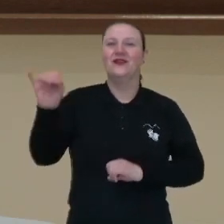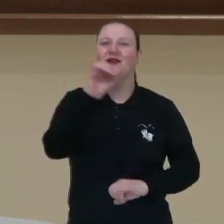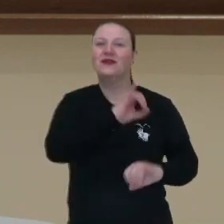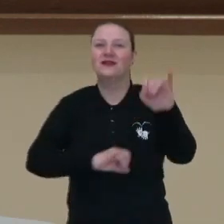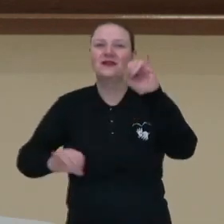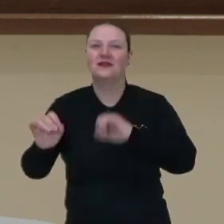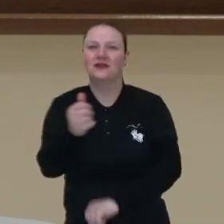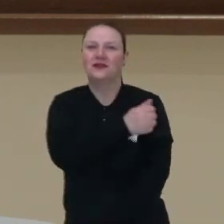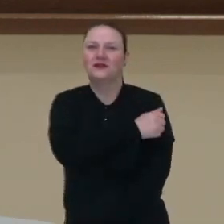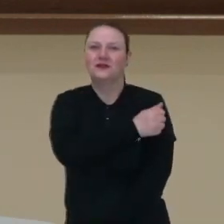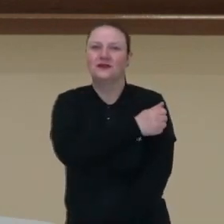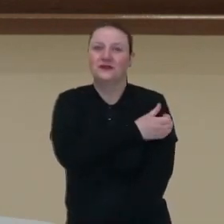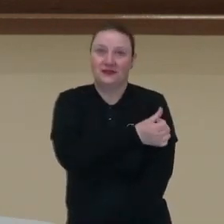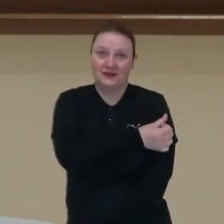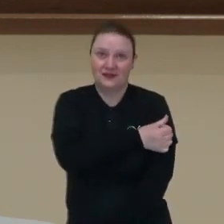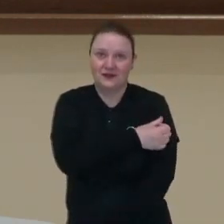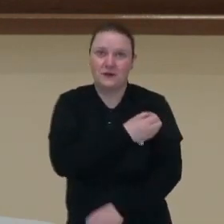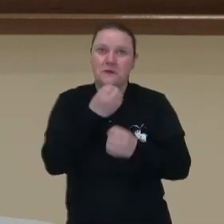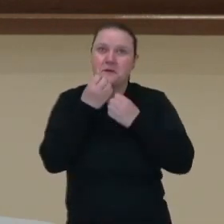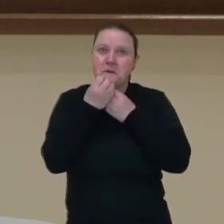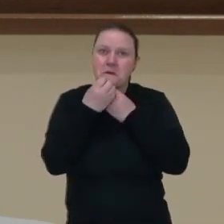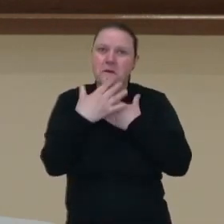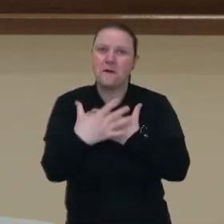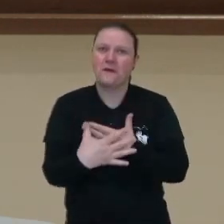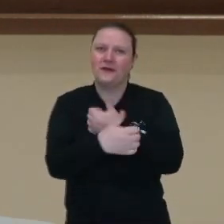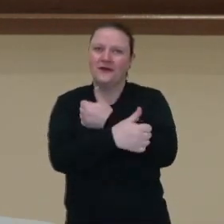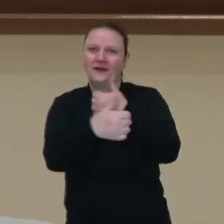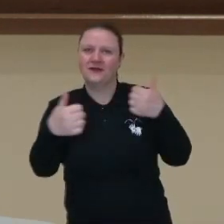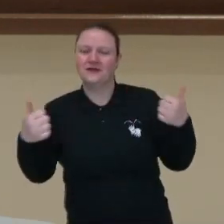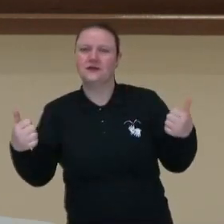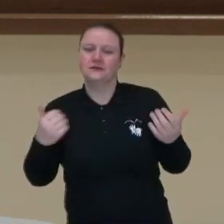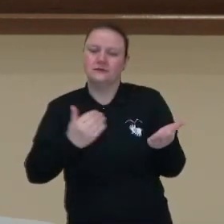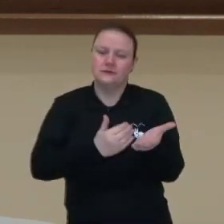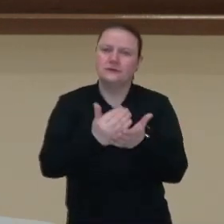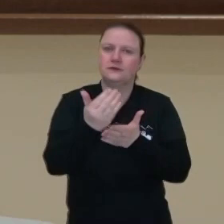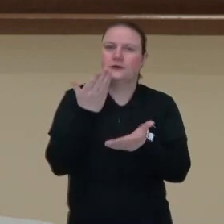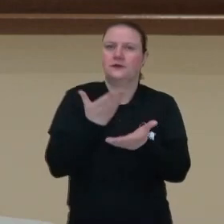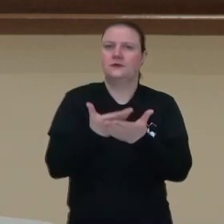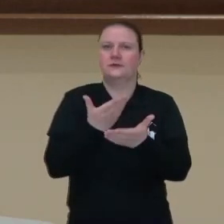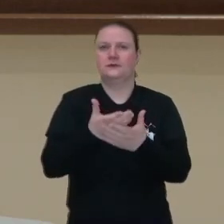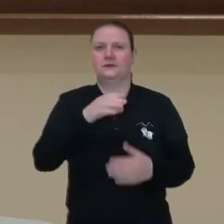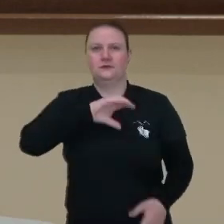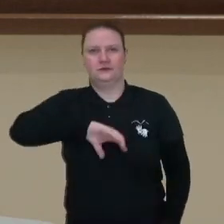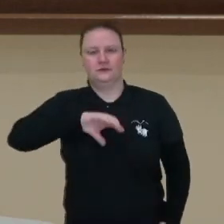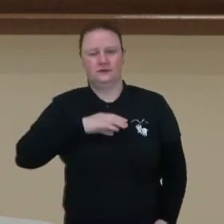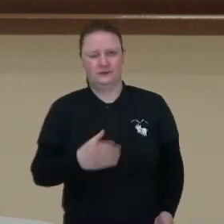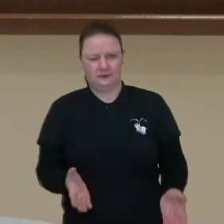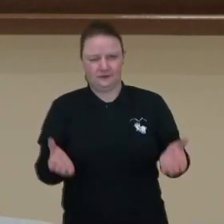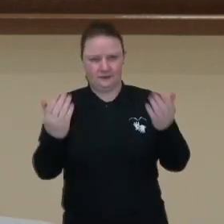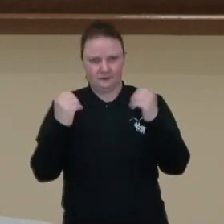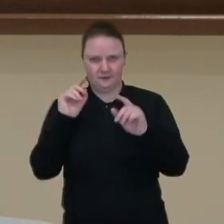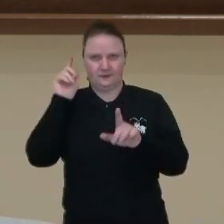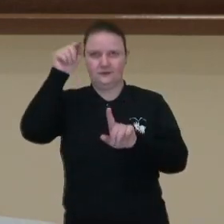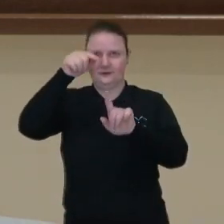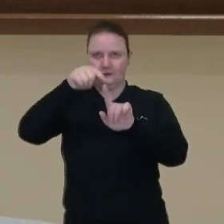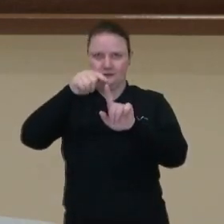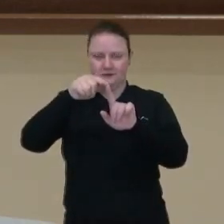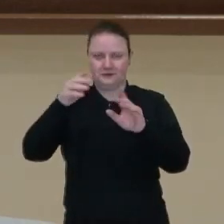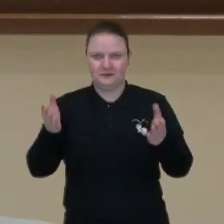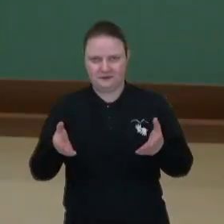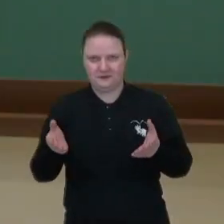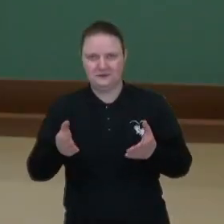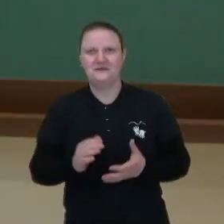Olá, alunos do sexto ano, tudo bem com vocês? Estamos iniciando mais uma aula de língua portuguesa. Vamos conferir os